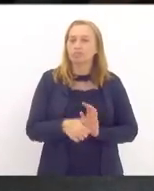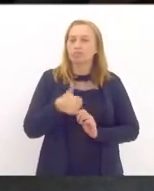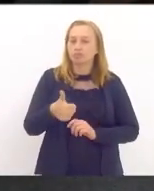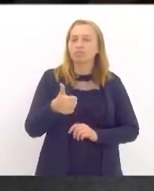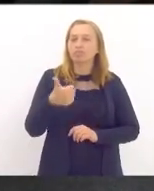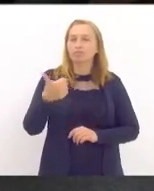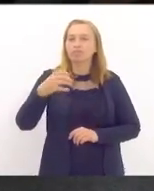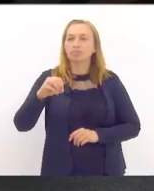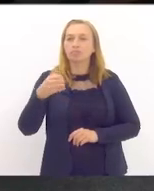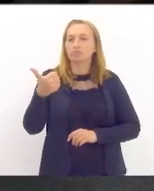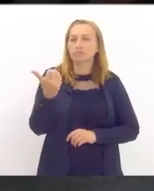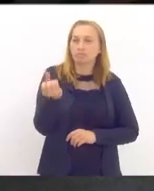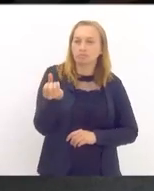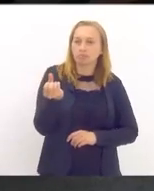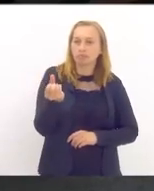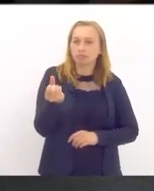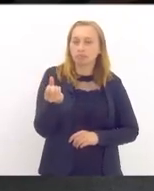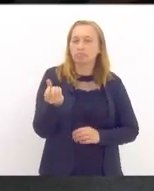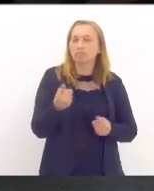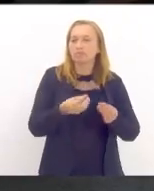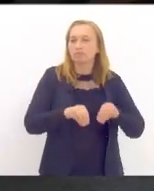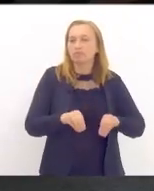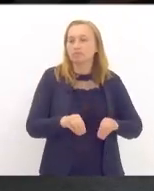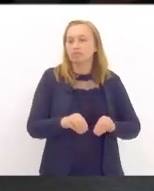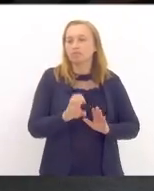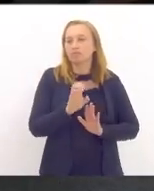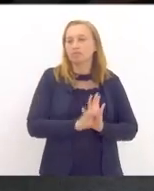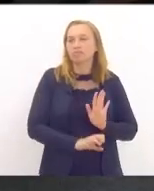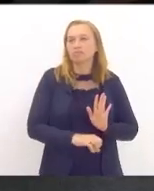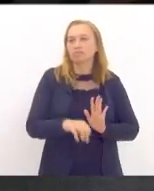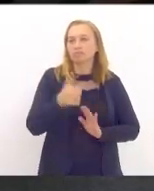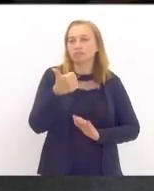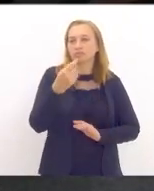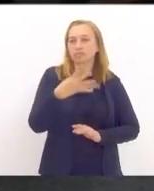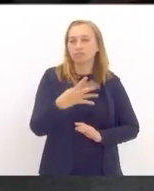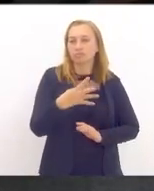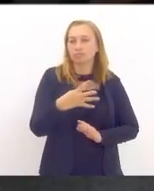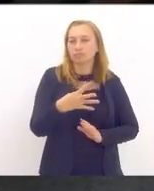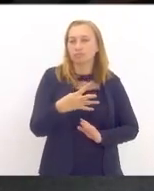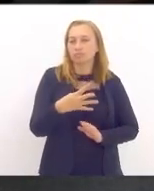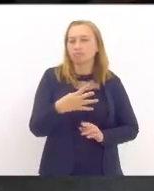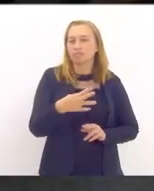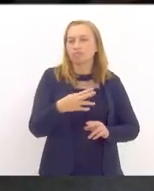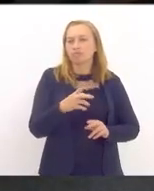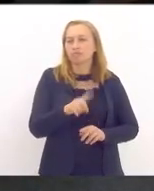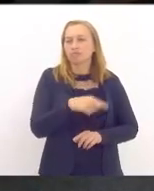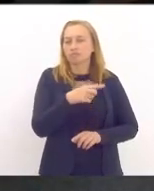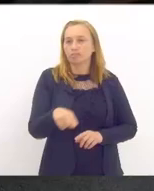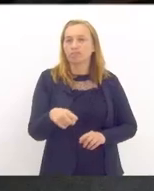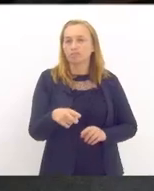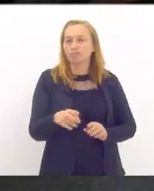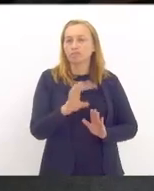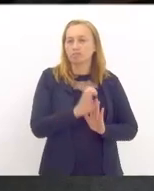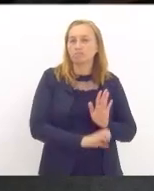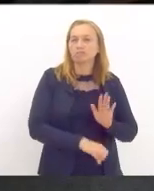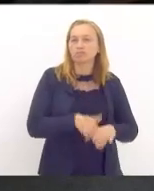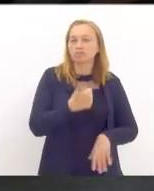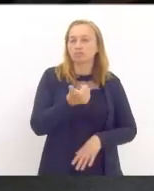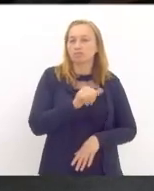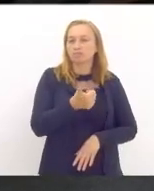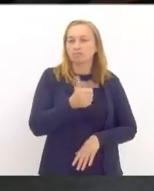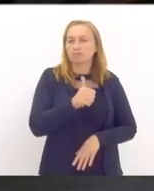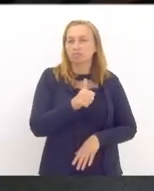1 10 e 16 prejudicadas emendas número 14 pela rejeição da emenda número 11